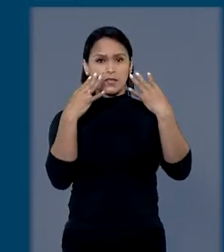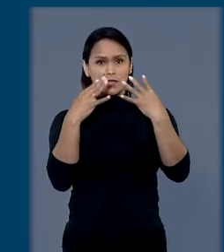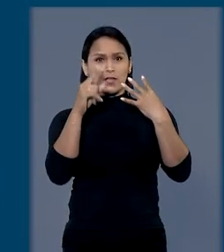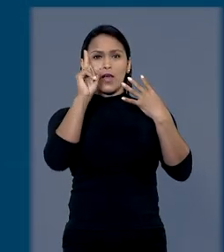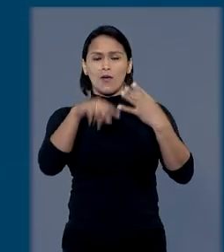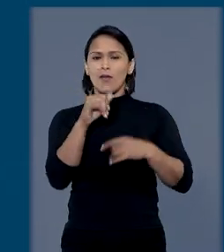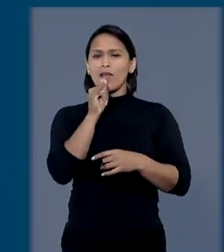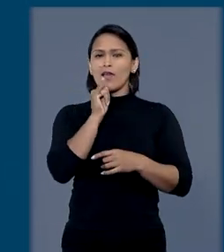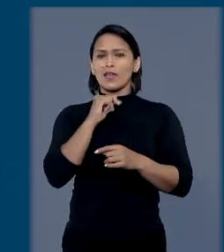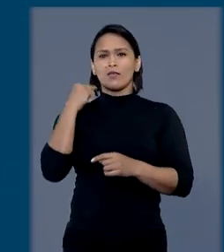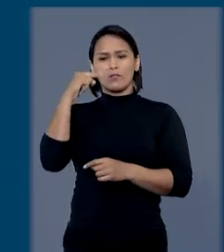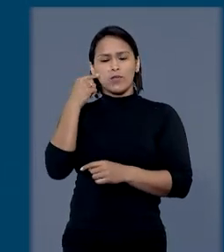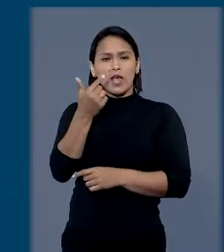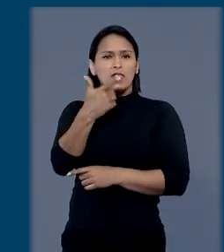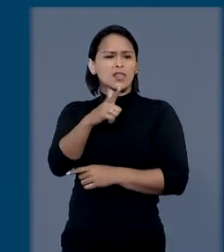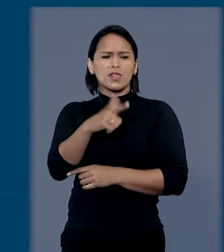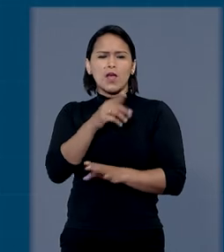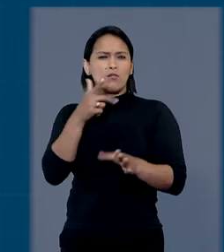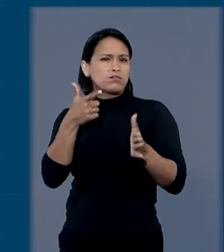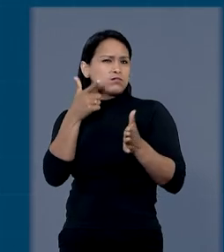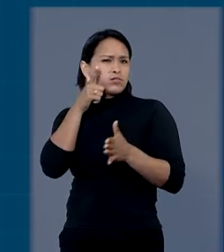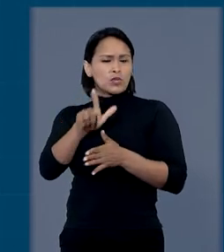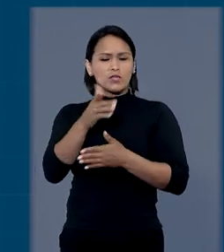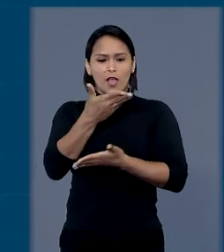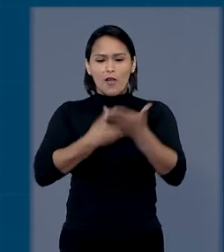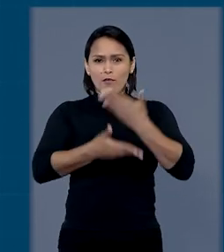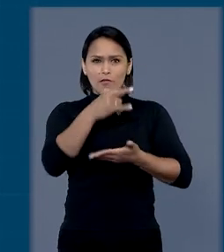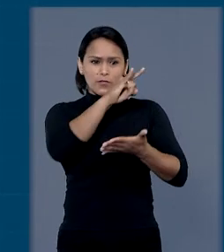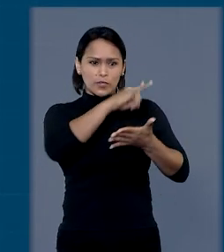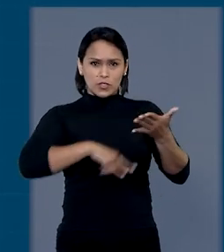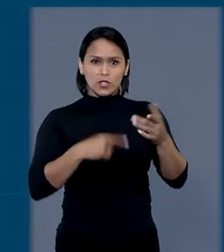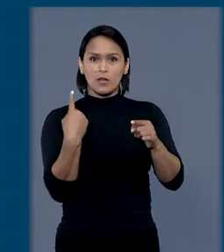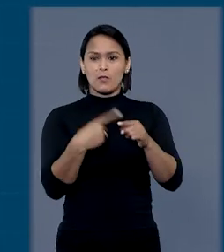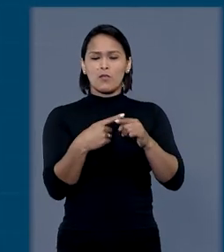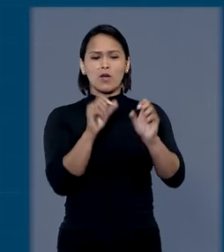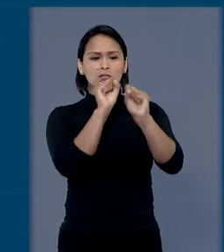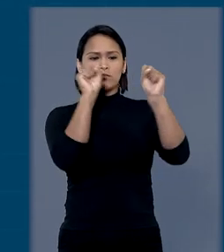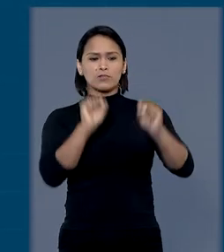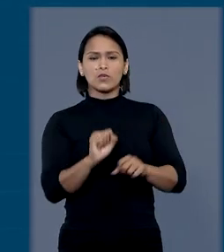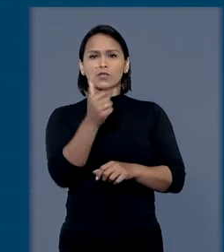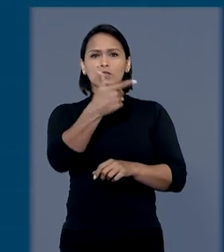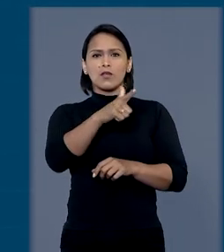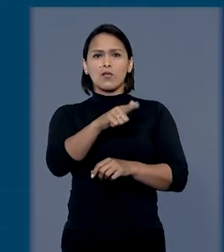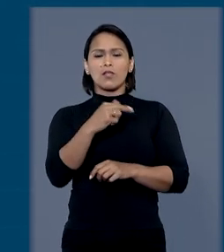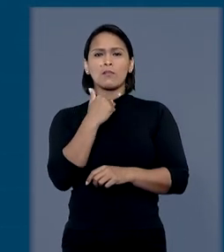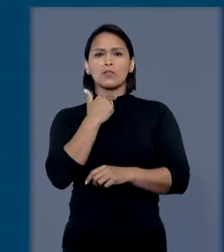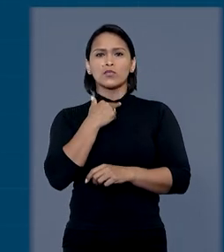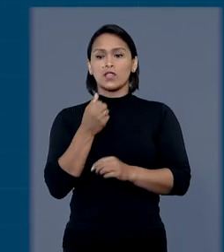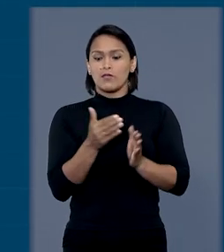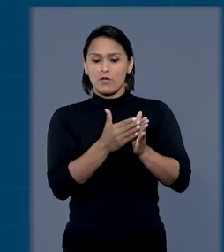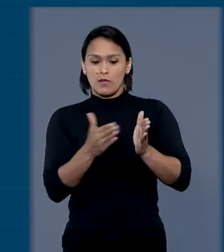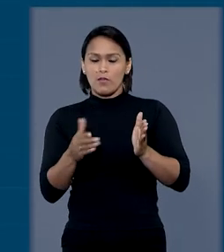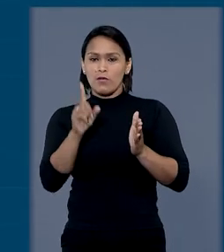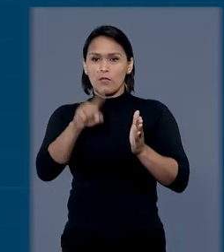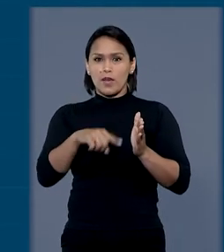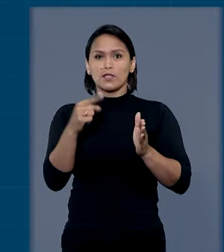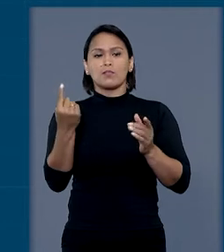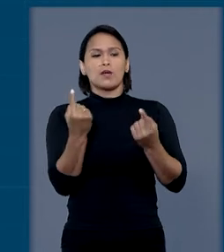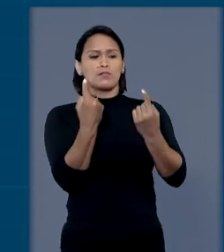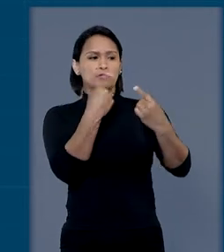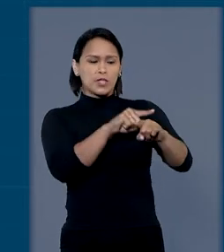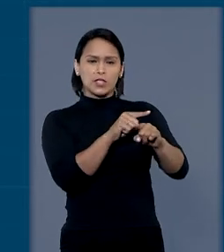Mas atenção! Ainda que o advogado não consiga gerar a guia em razão da indisponibilidade do sistema, o prazo